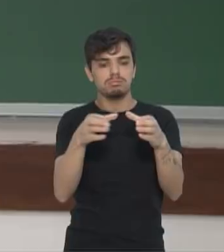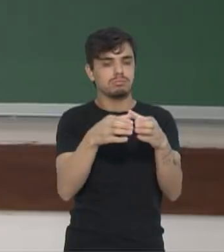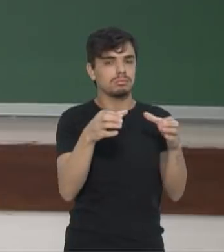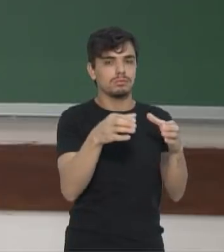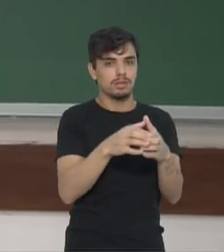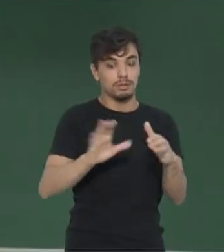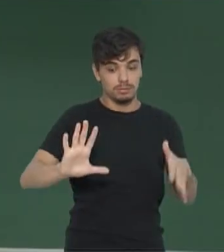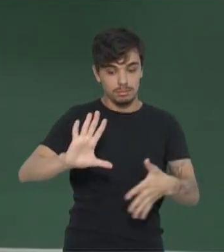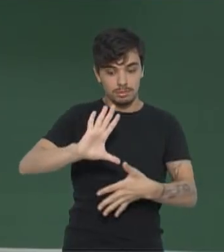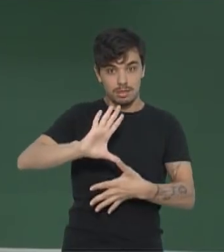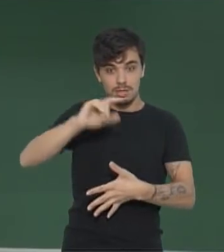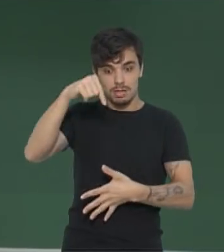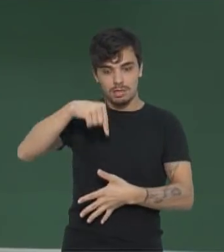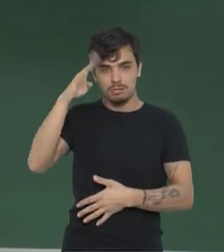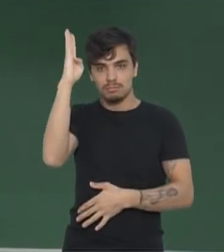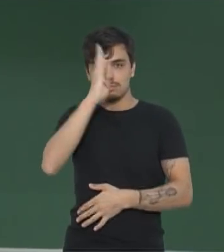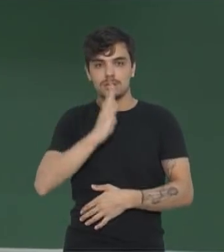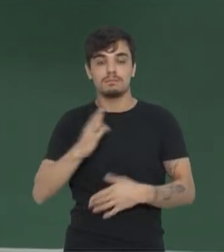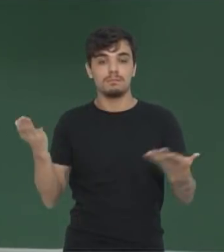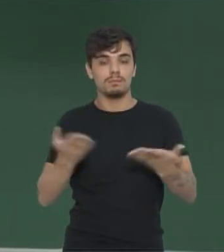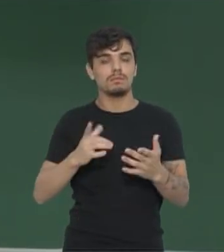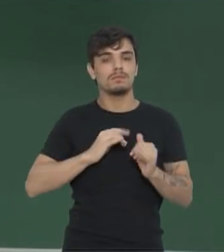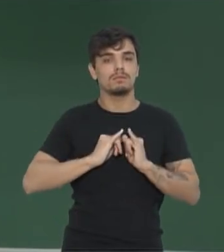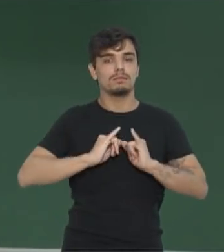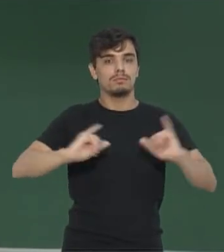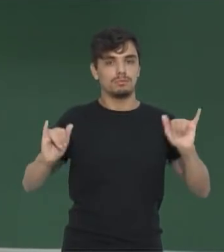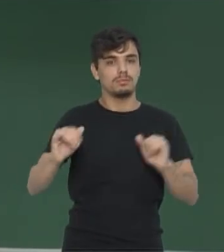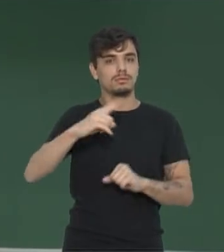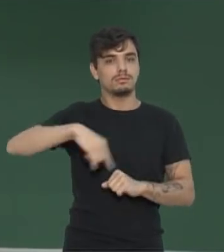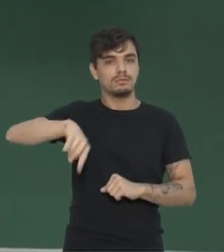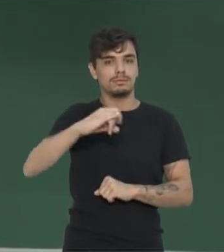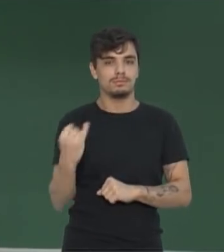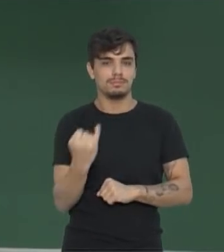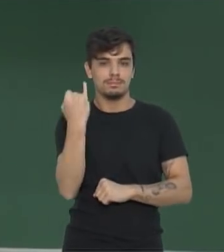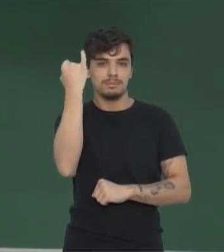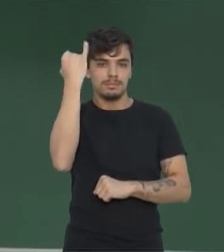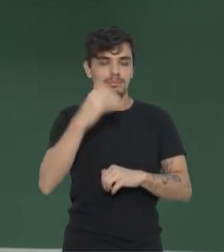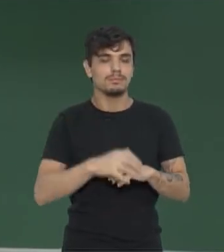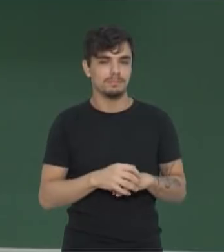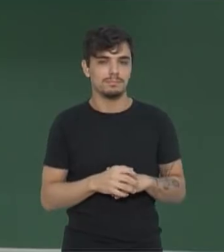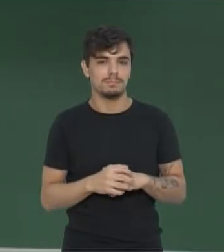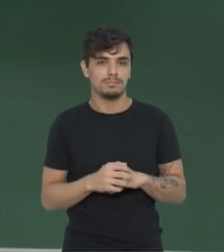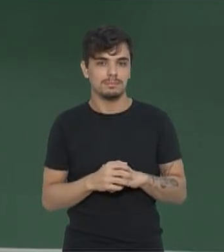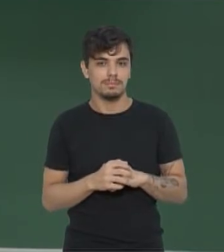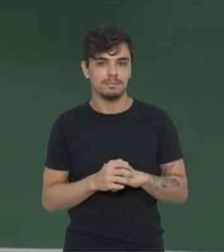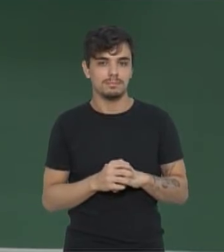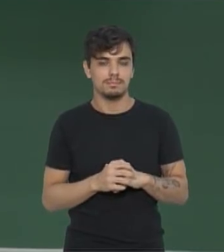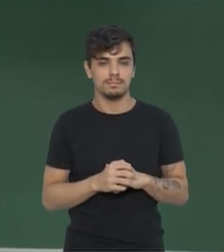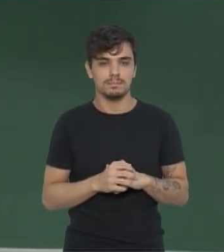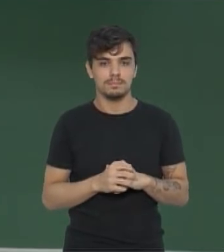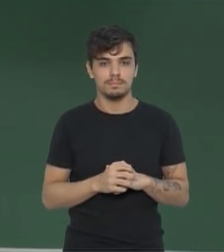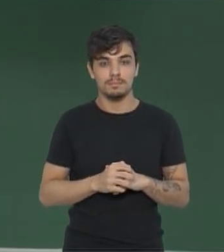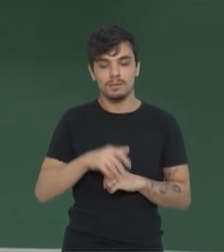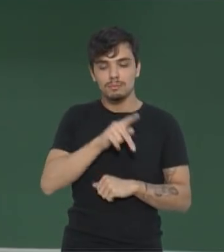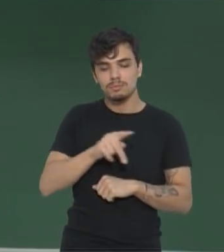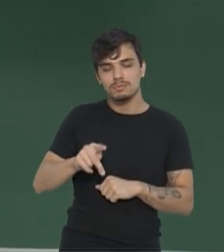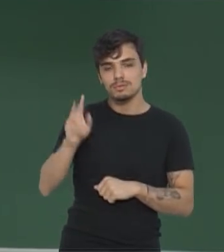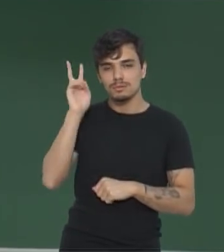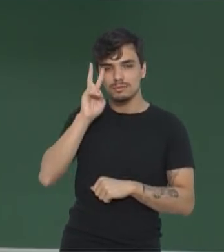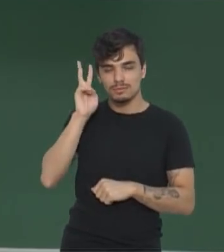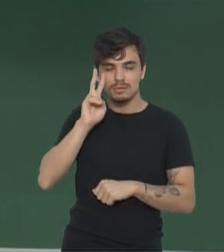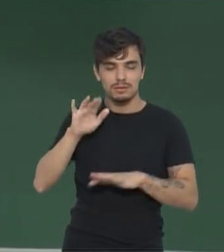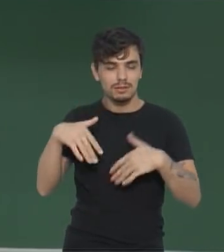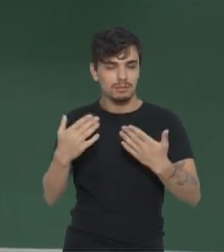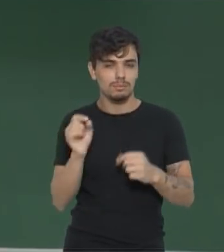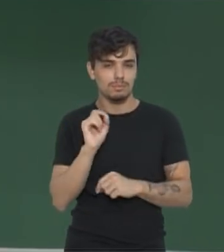Mas antes eu vou passar para vocês dois recados muito importantes. Vocês antes, todos nós inclusive, né, sou professor de História do sistema também, como diz o